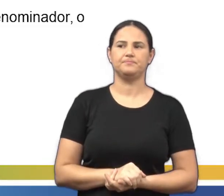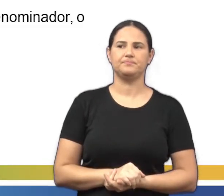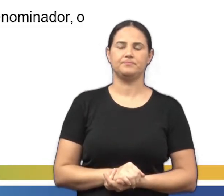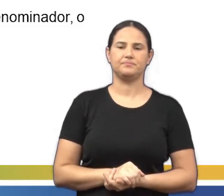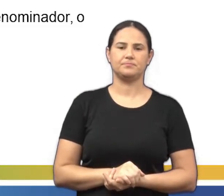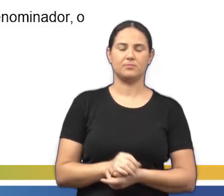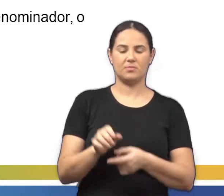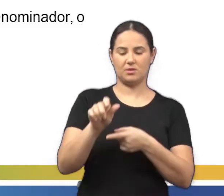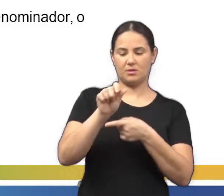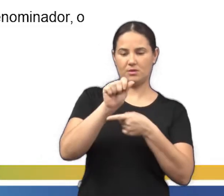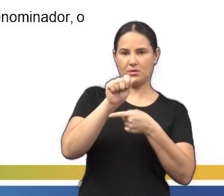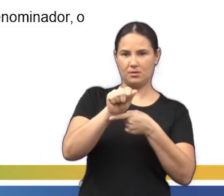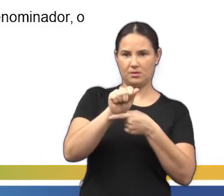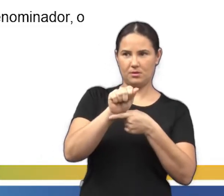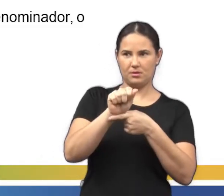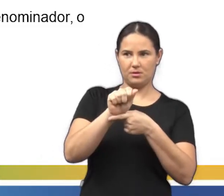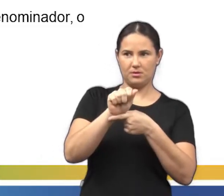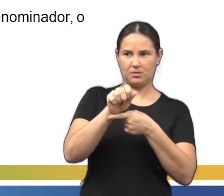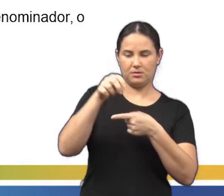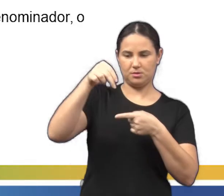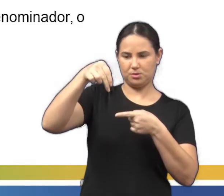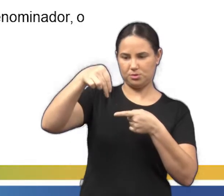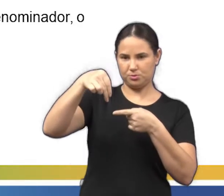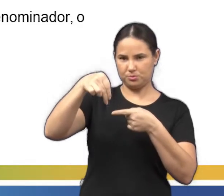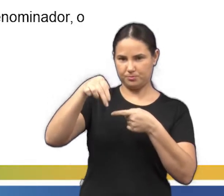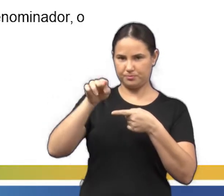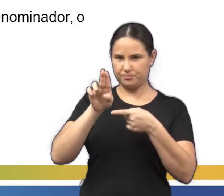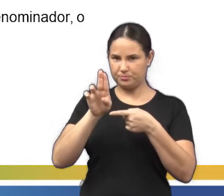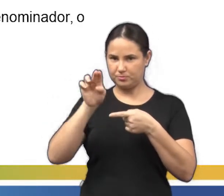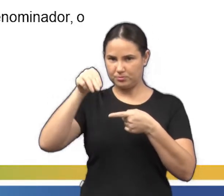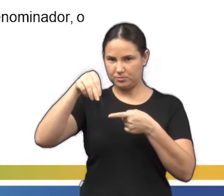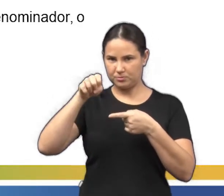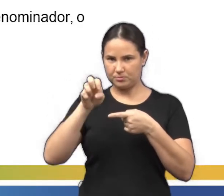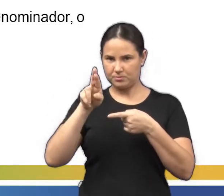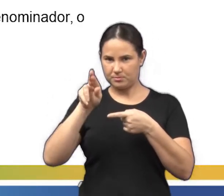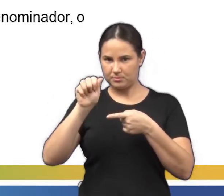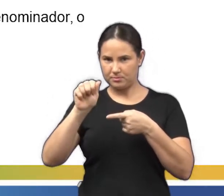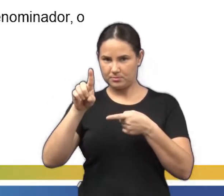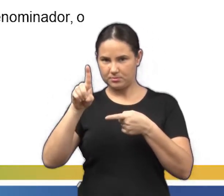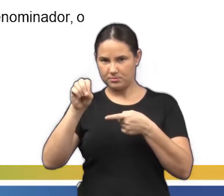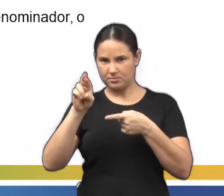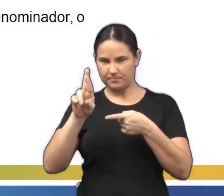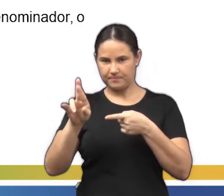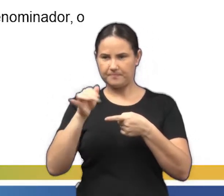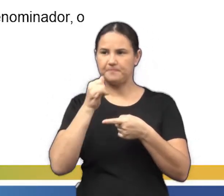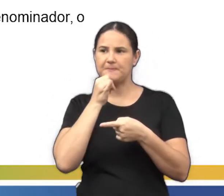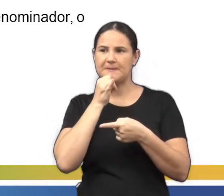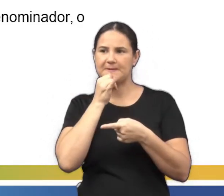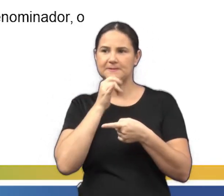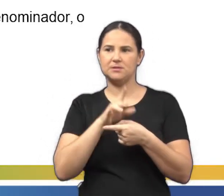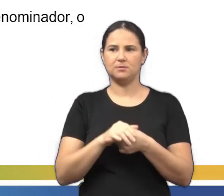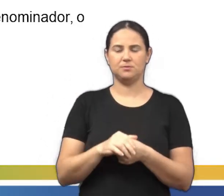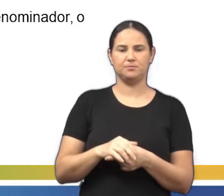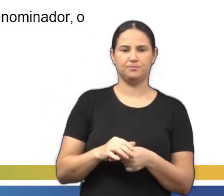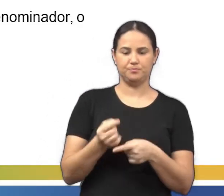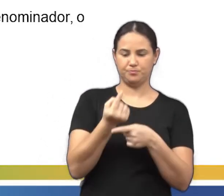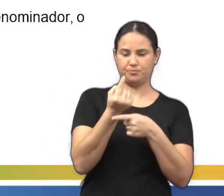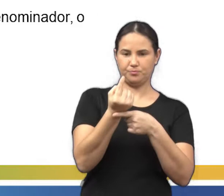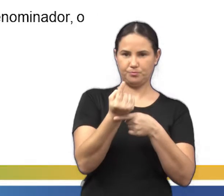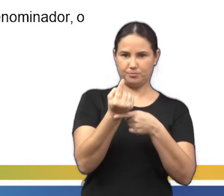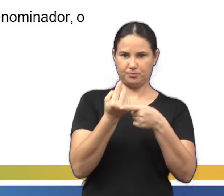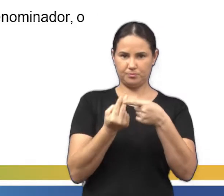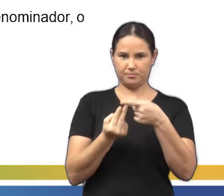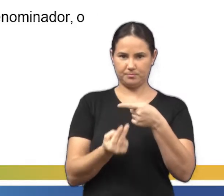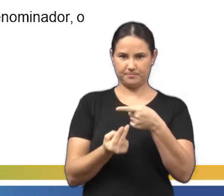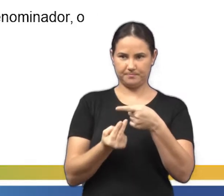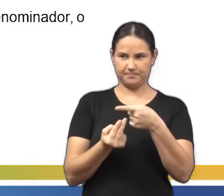é o numerador e o número que fica em cima, e B, o denominador, o número que fica embaixo. Exemplo: 1/2.